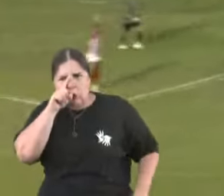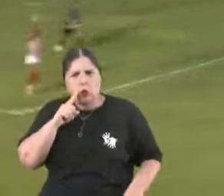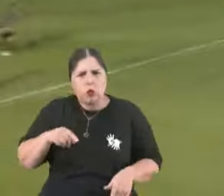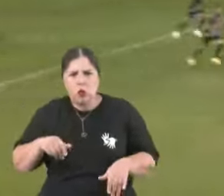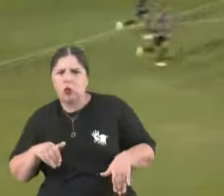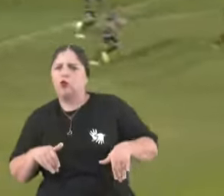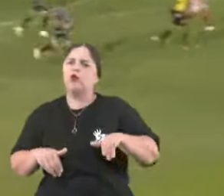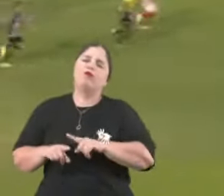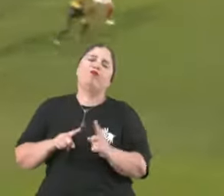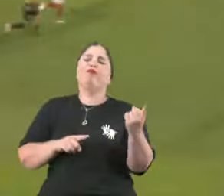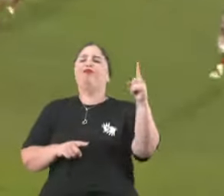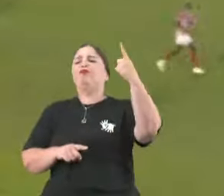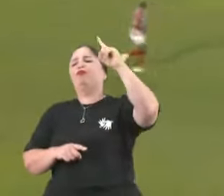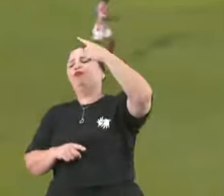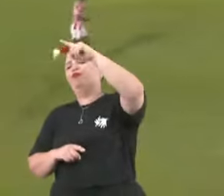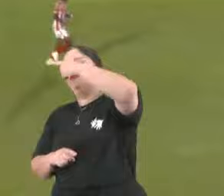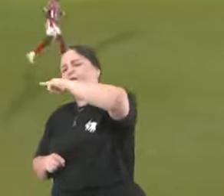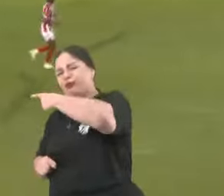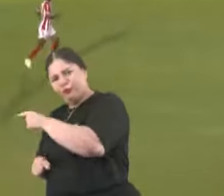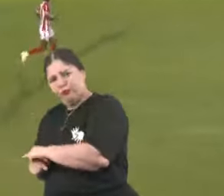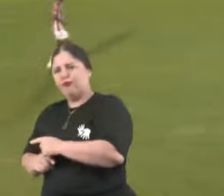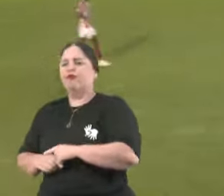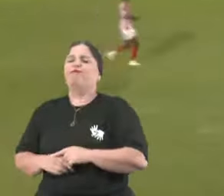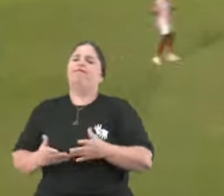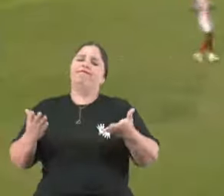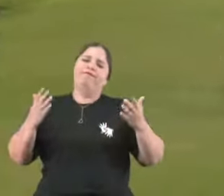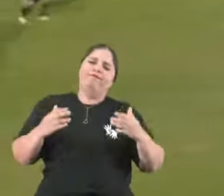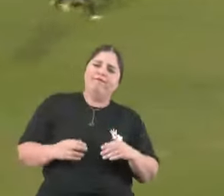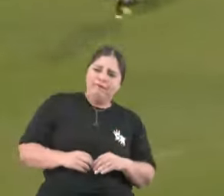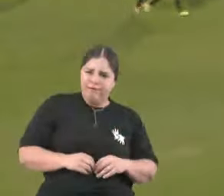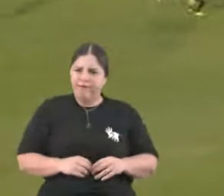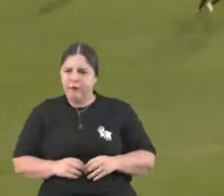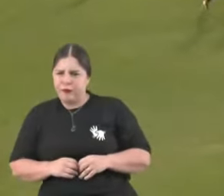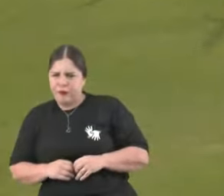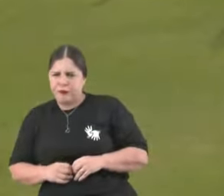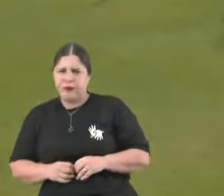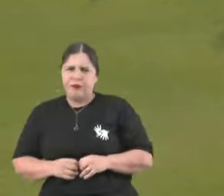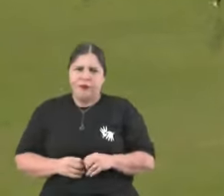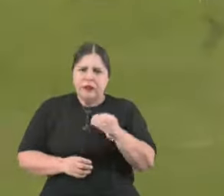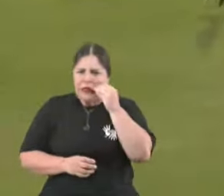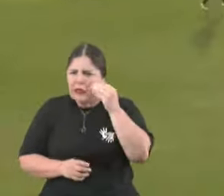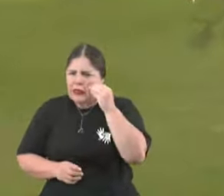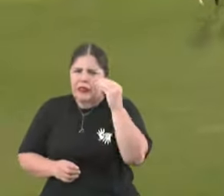desvia. Na sobra, afasta de qualquer maneira ali o Benê.